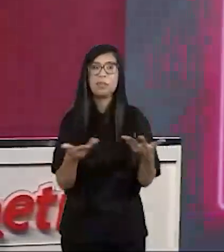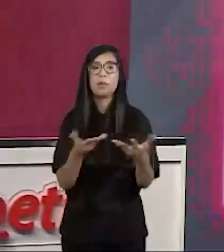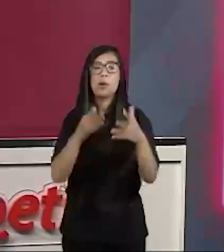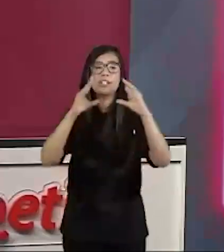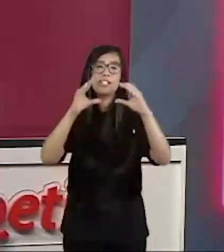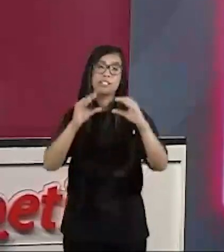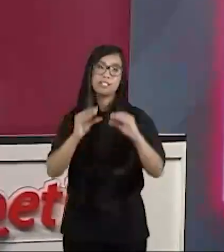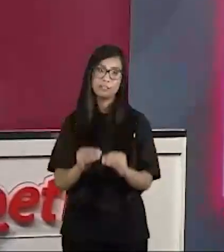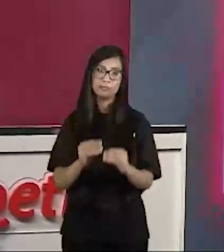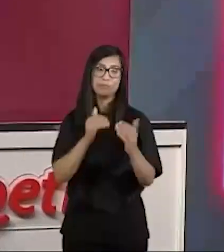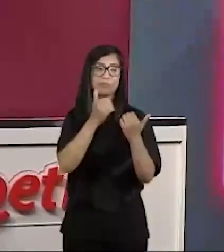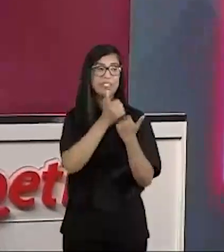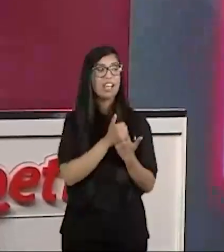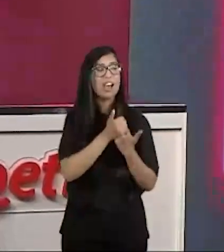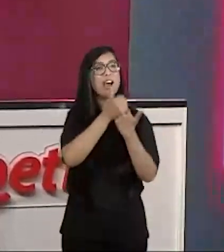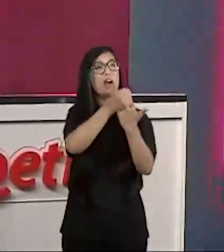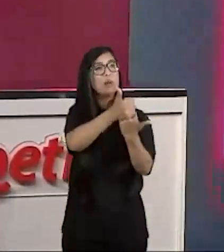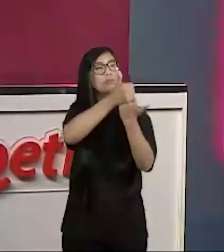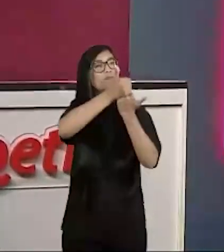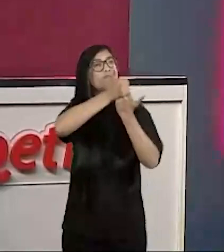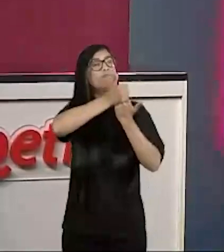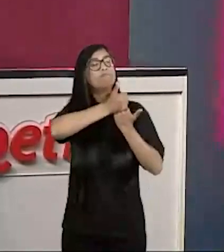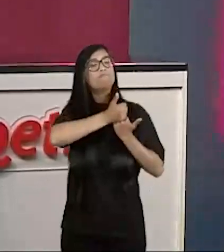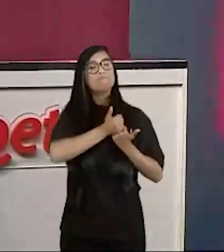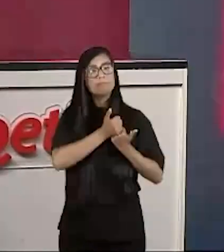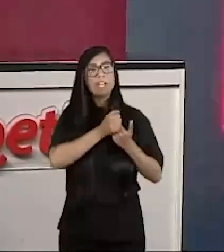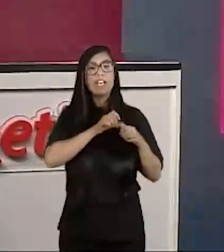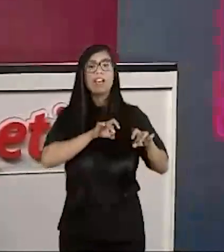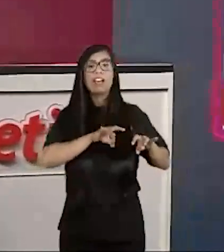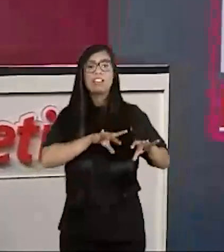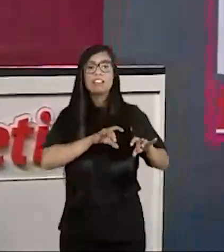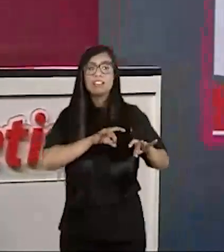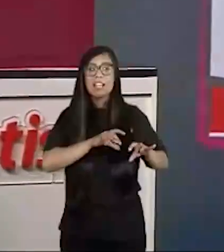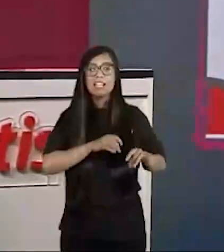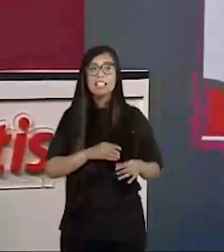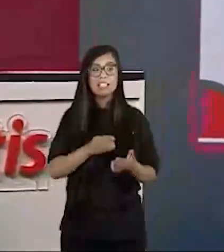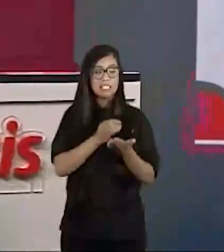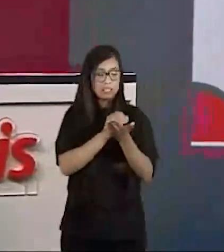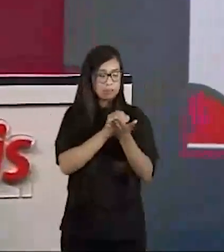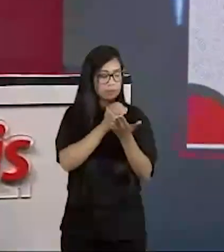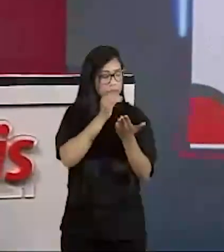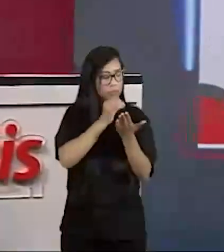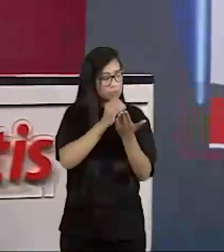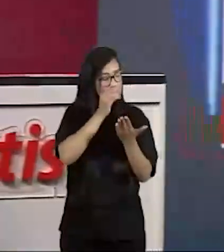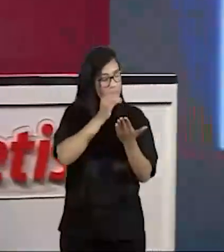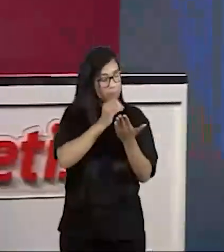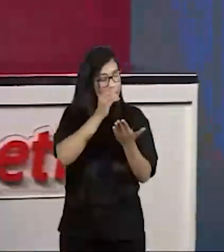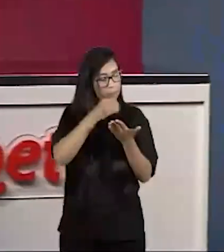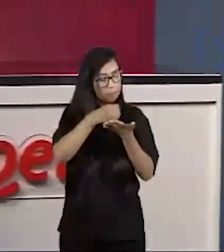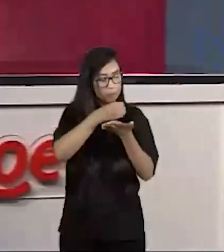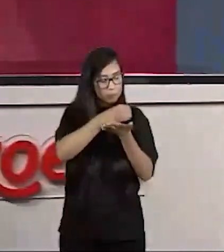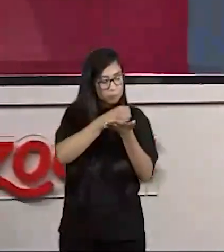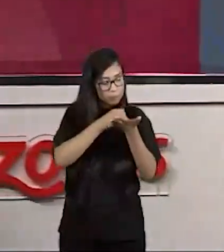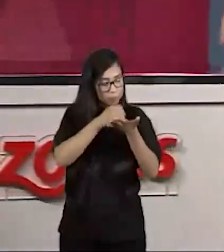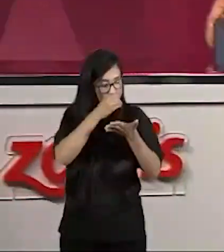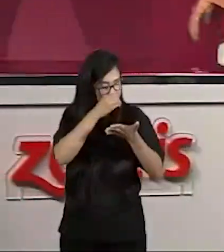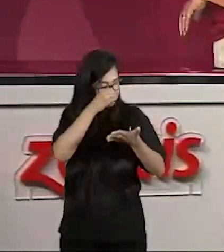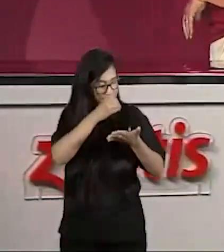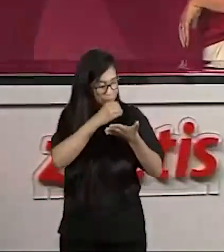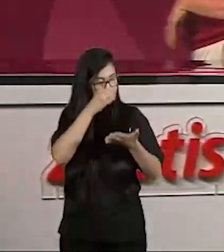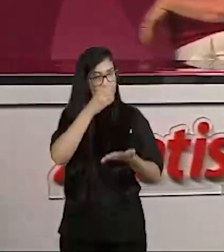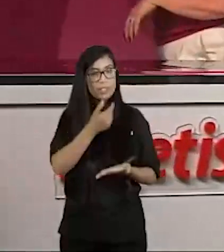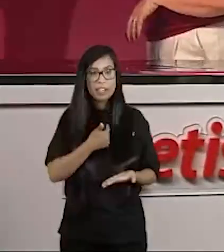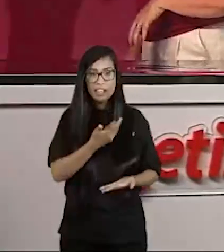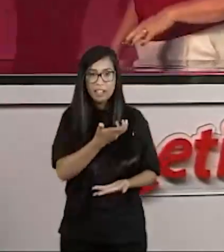ajudar nessa noite a entender as técnicas de coleta dos nossos pacientes, né? Então, eu gostaria